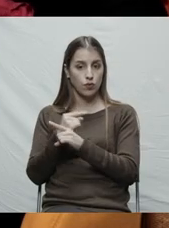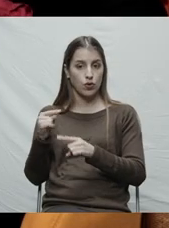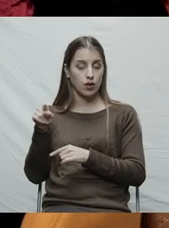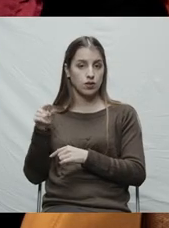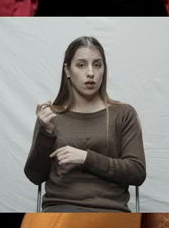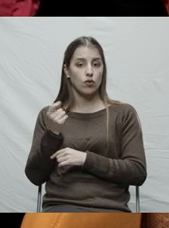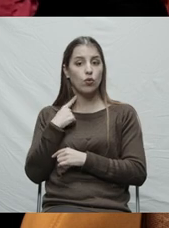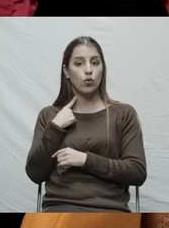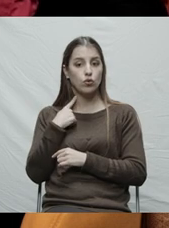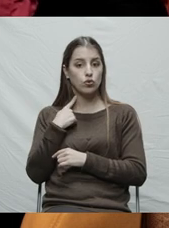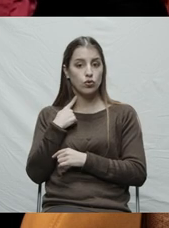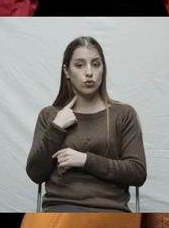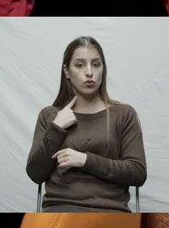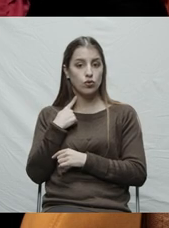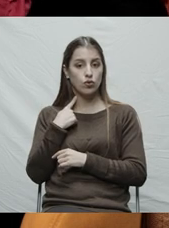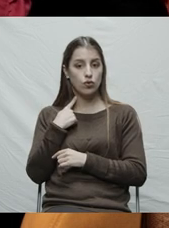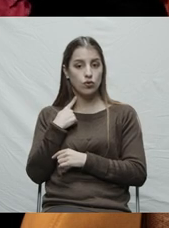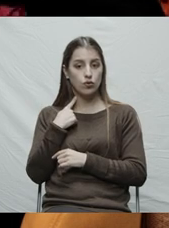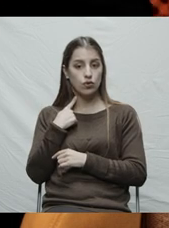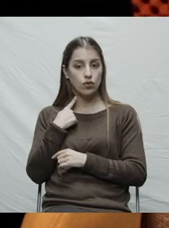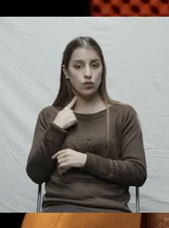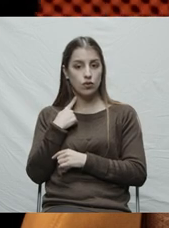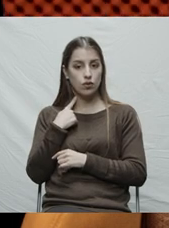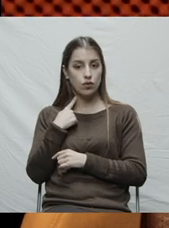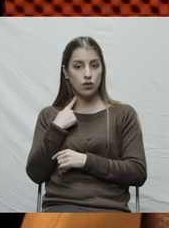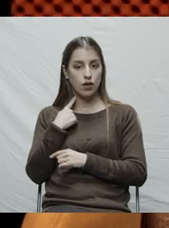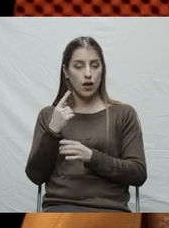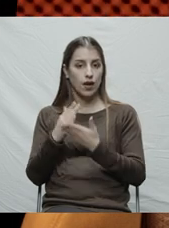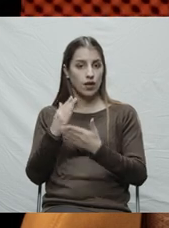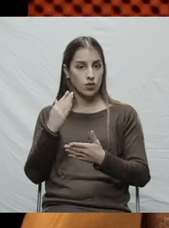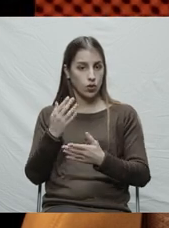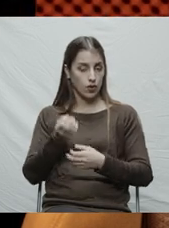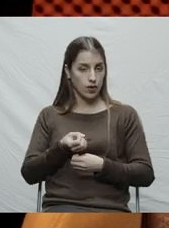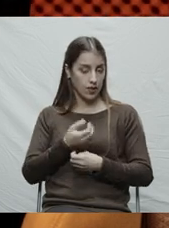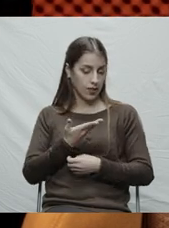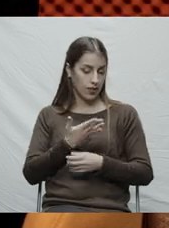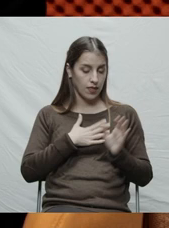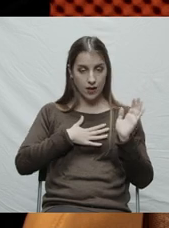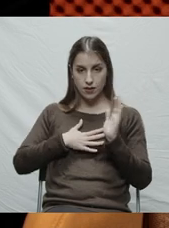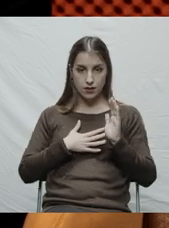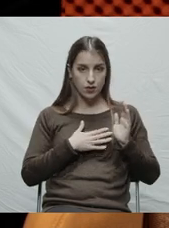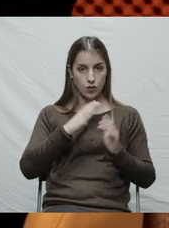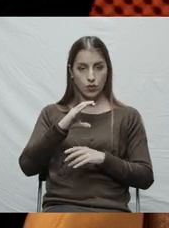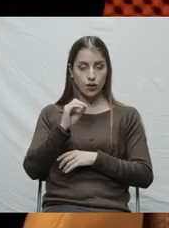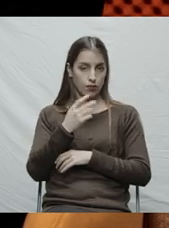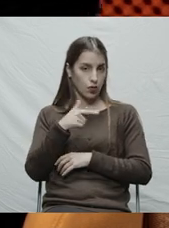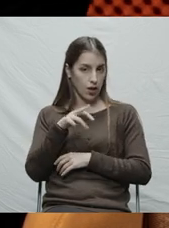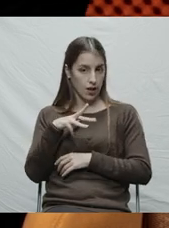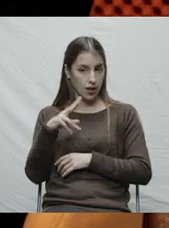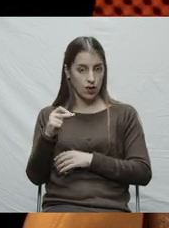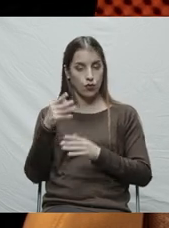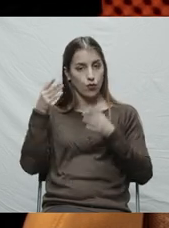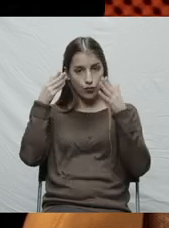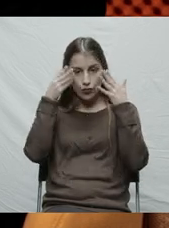de interpretação, curso de já não me lembro, mas era um nome comprido, mas era para intérpretes de dança Sim. contemporânea, era de, ou seja,